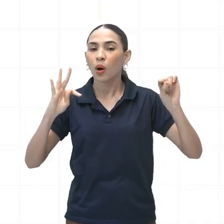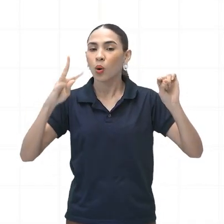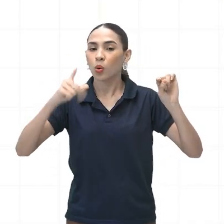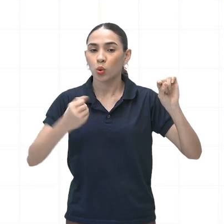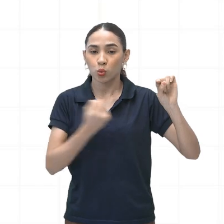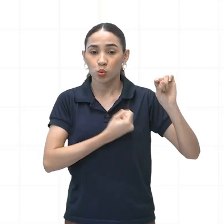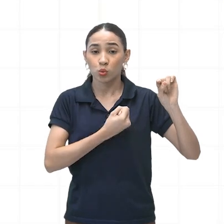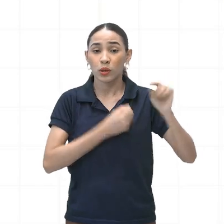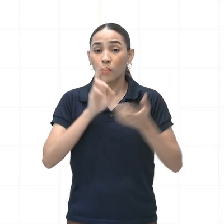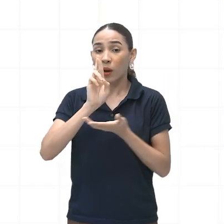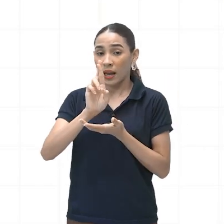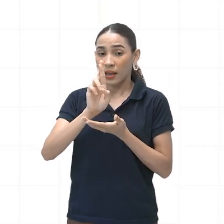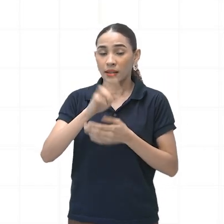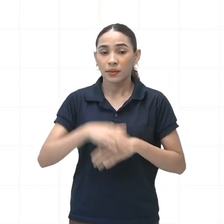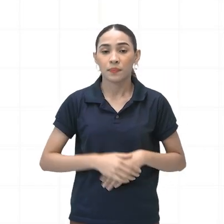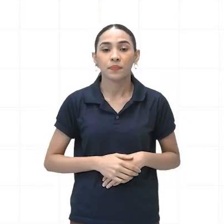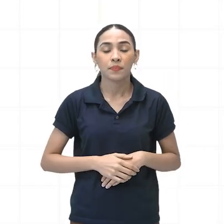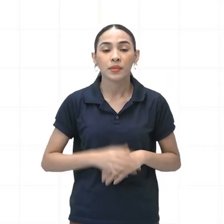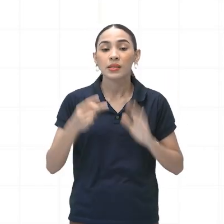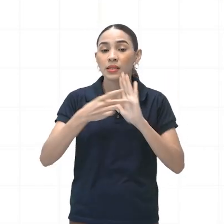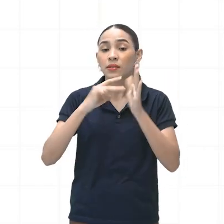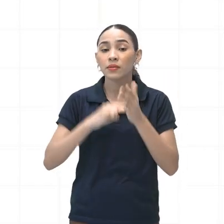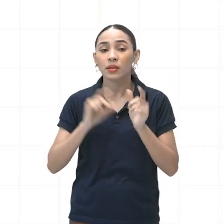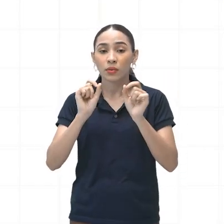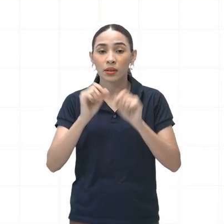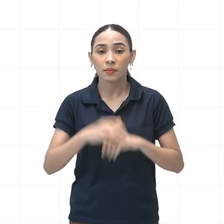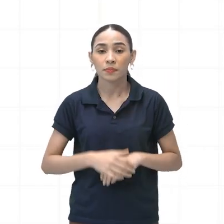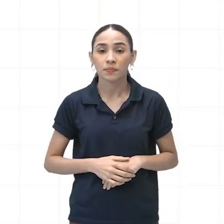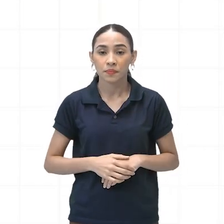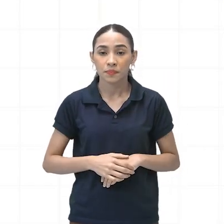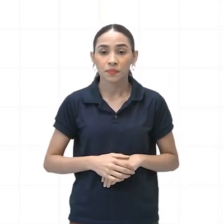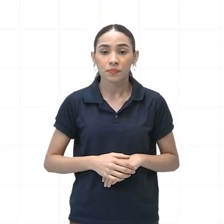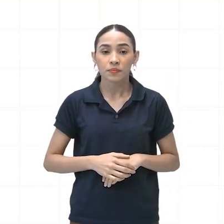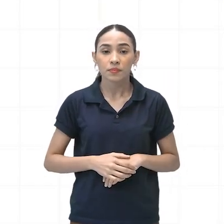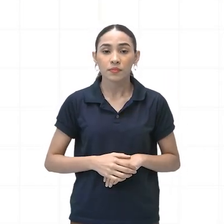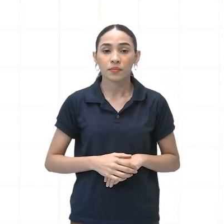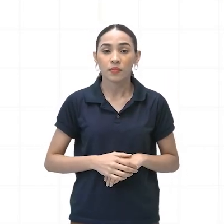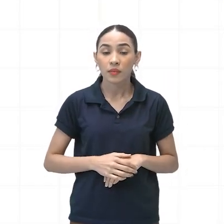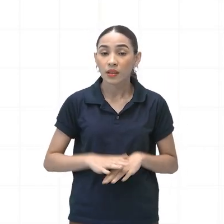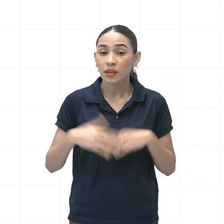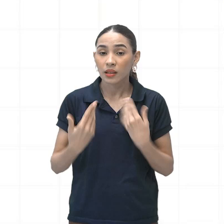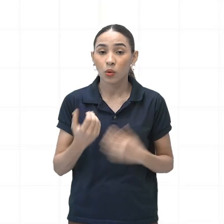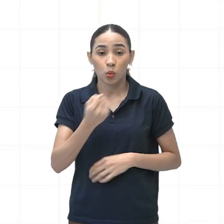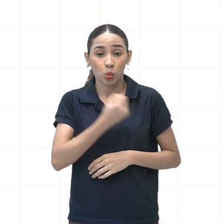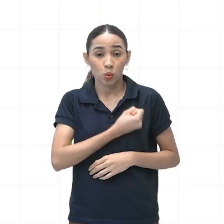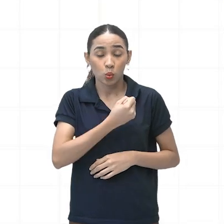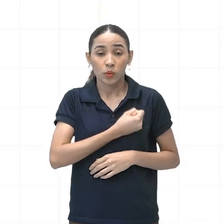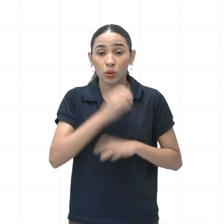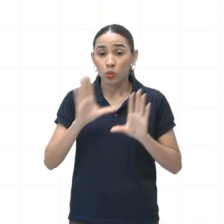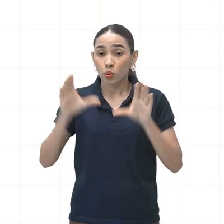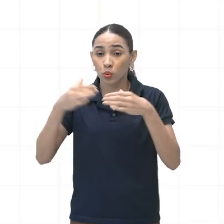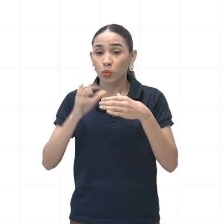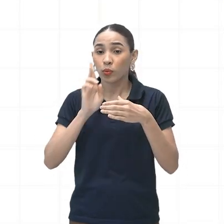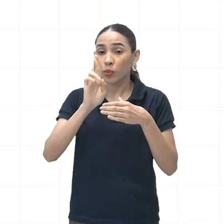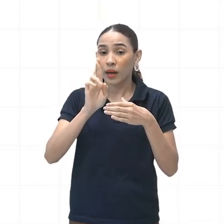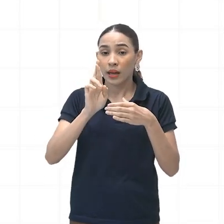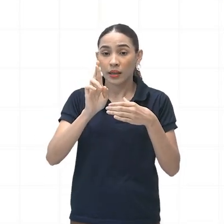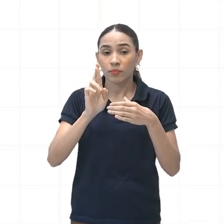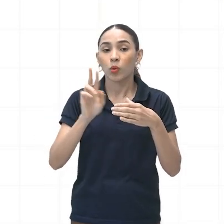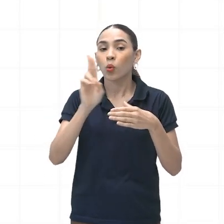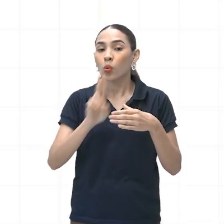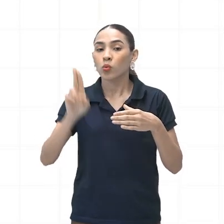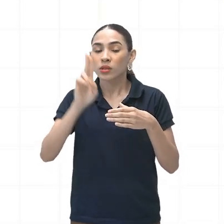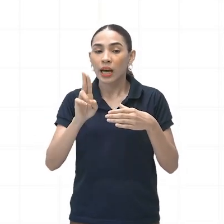números reais. Isso é feito de modo que nenhum número real seja